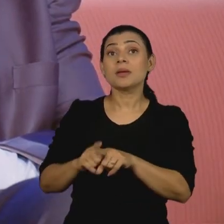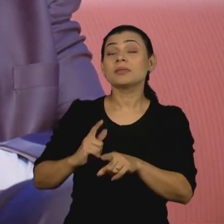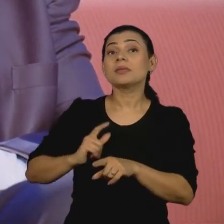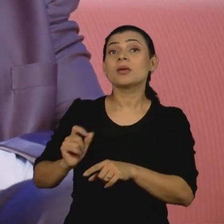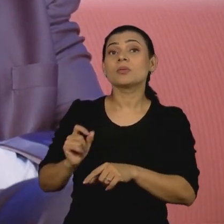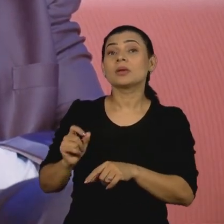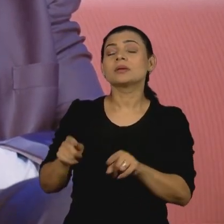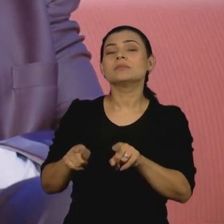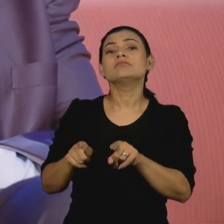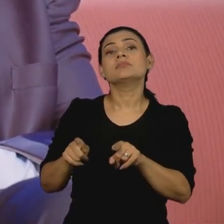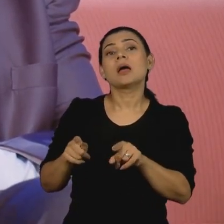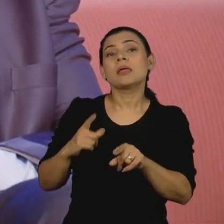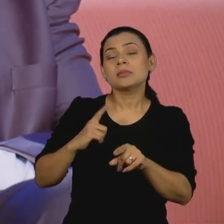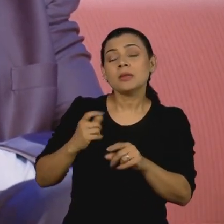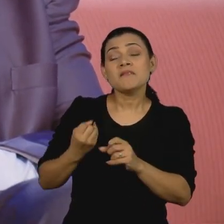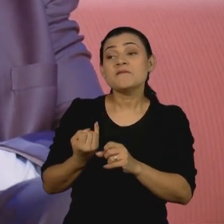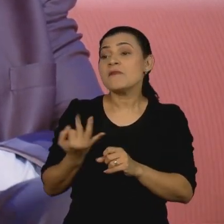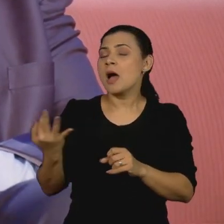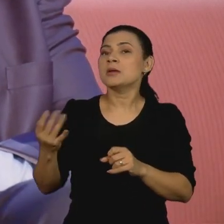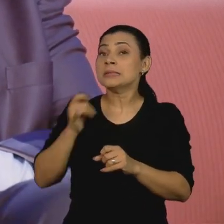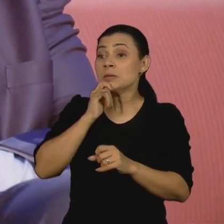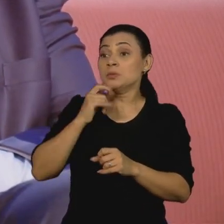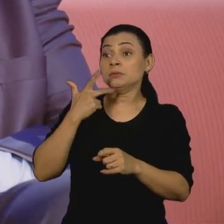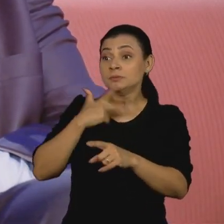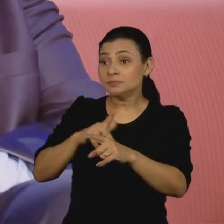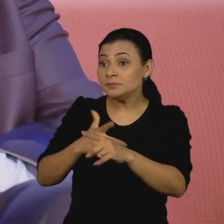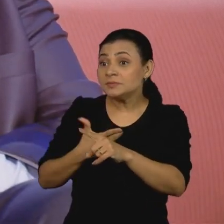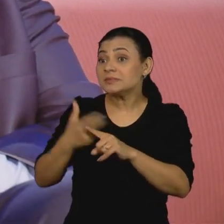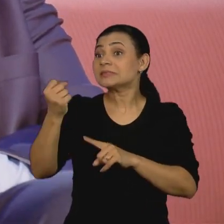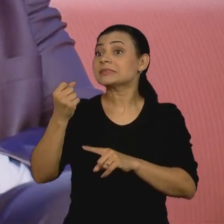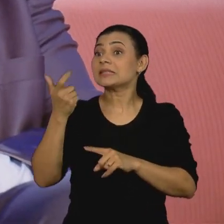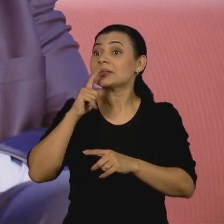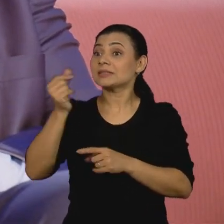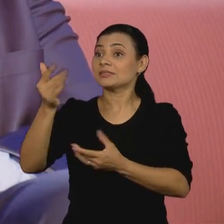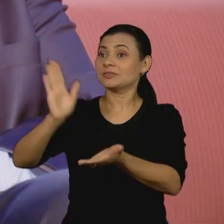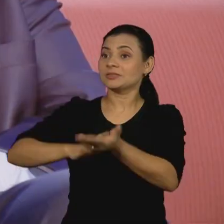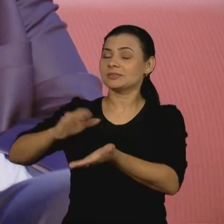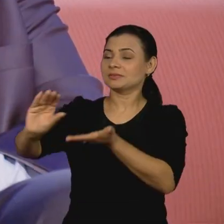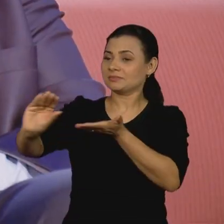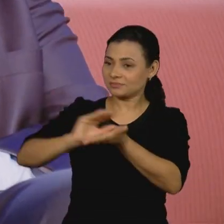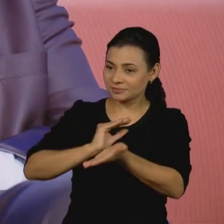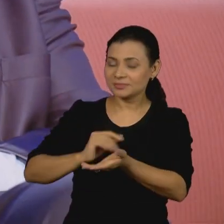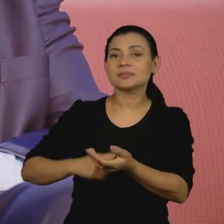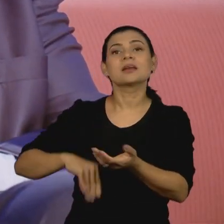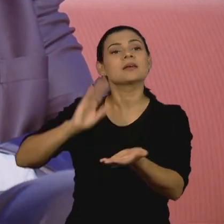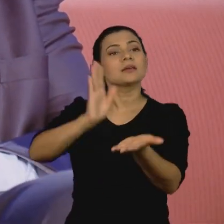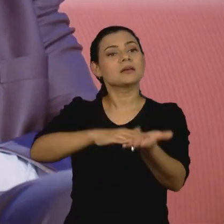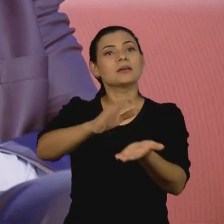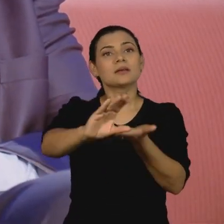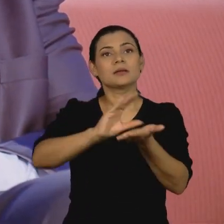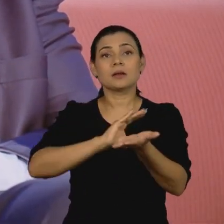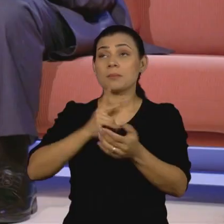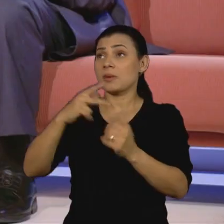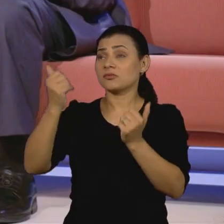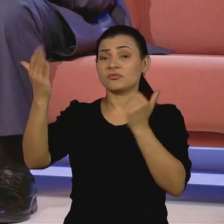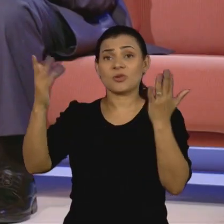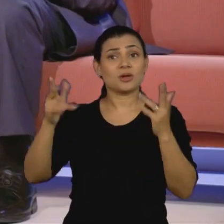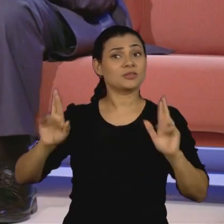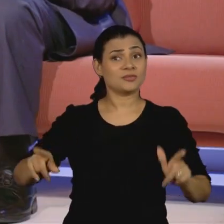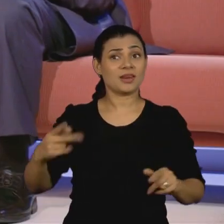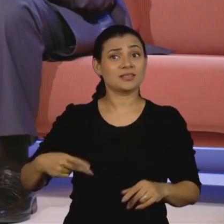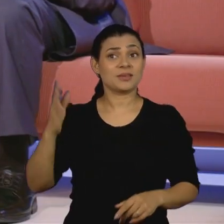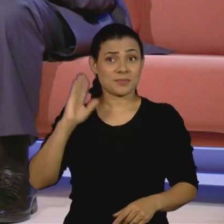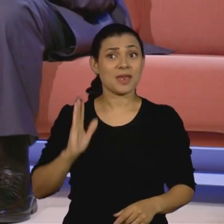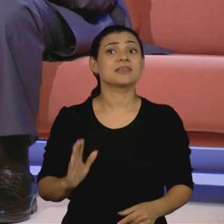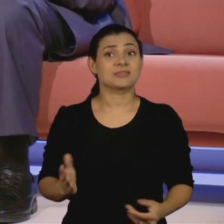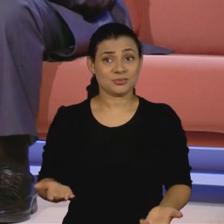por êxito, quer dizer, cada vez que você ganha, você recebe. Isso também não existe em outros países, ou seja,